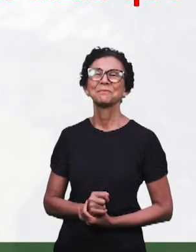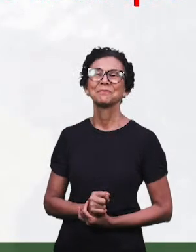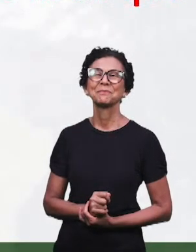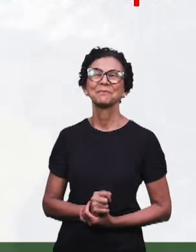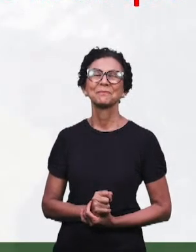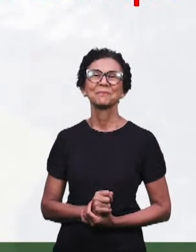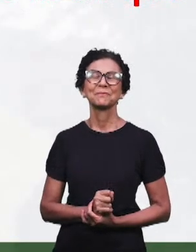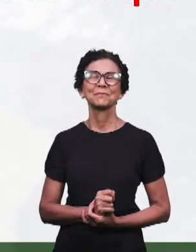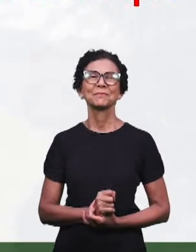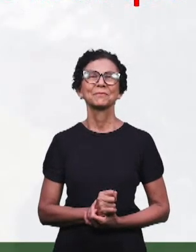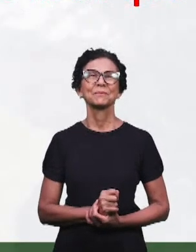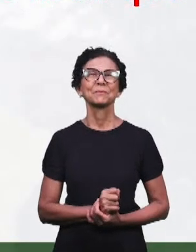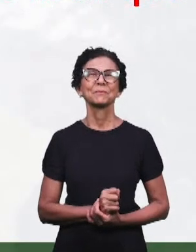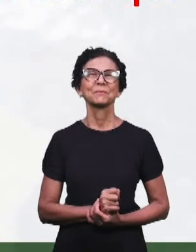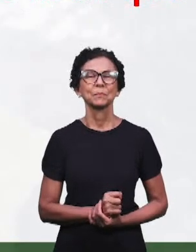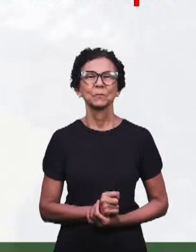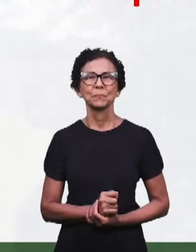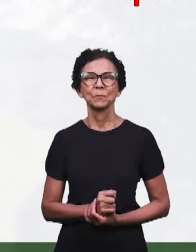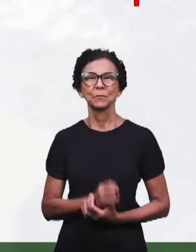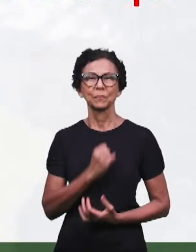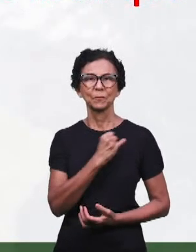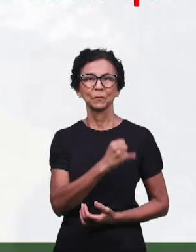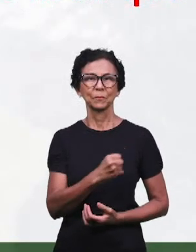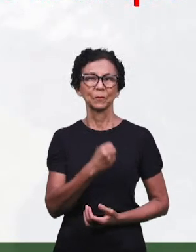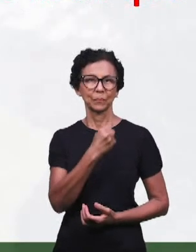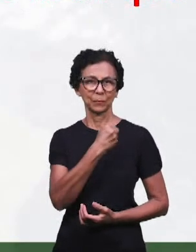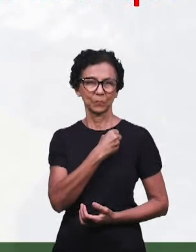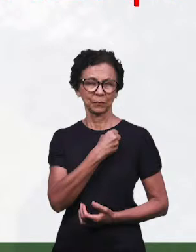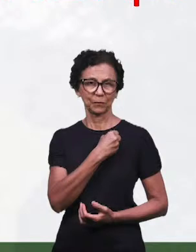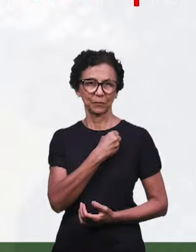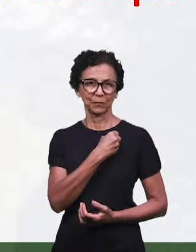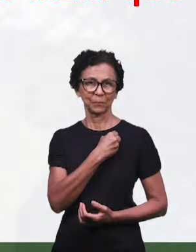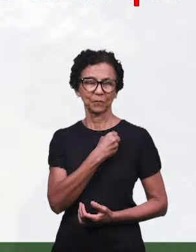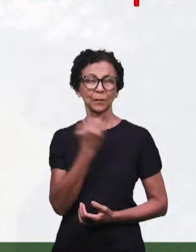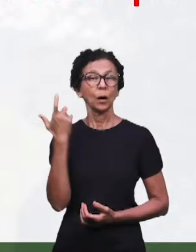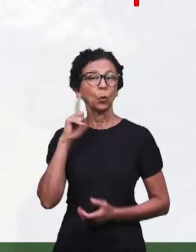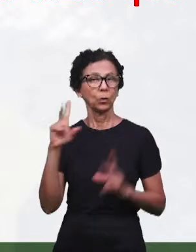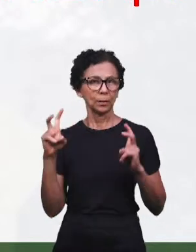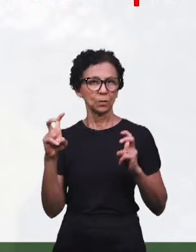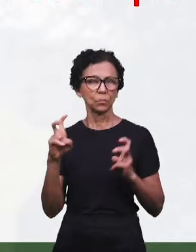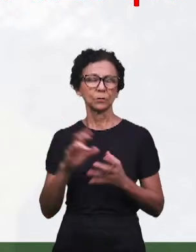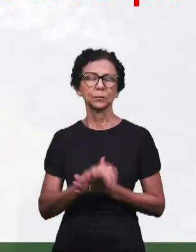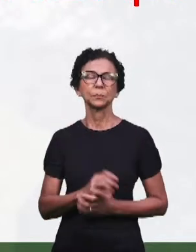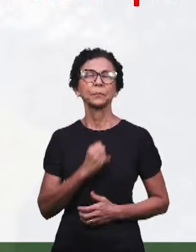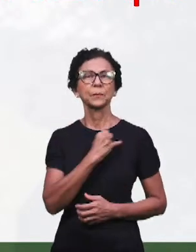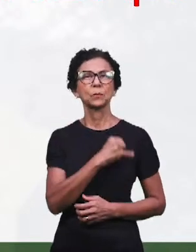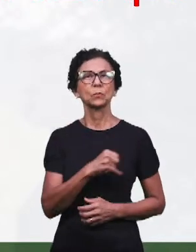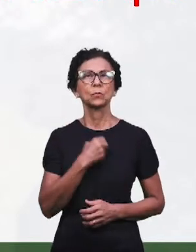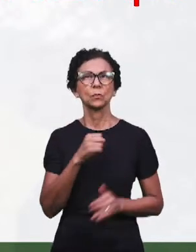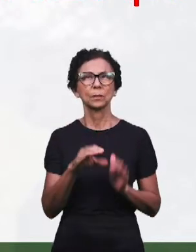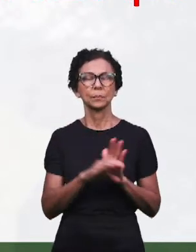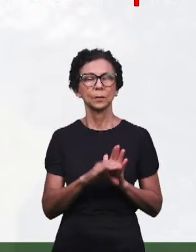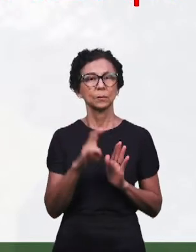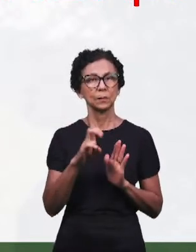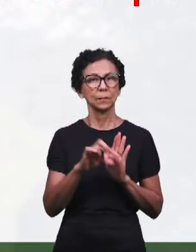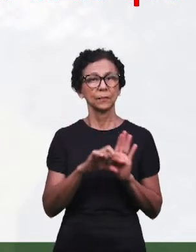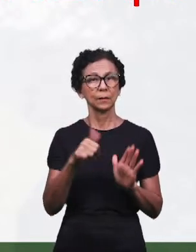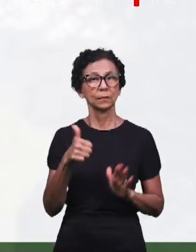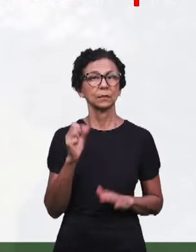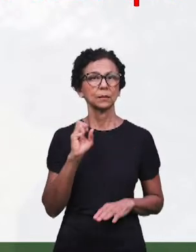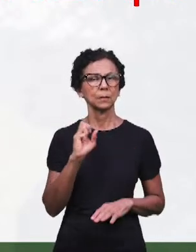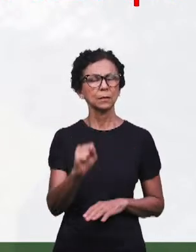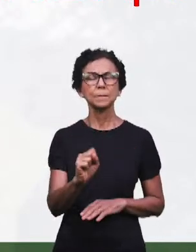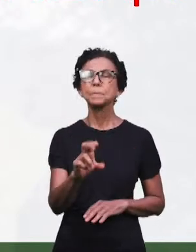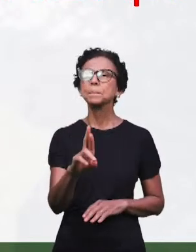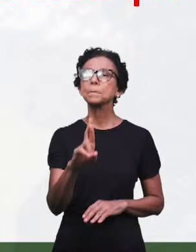lendo o Evangelho de João, agora é outro assunto. Evangelho de João, capítulo 5, verso 18. Responda: